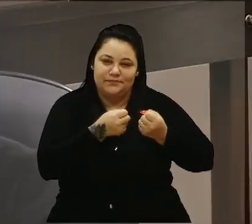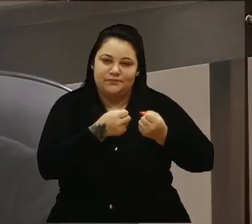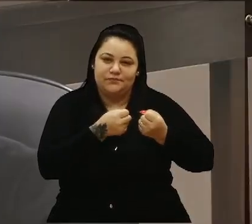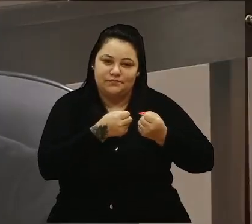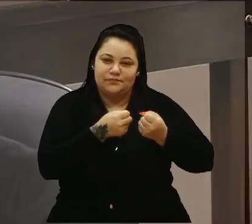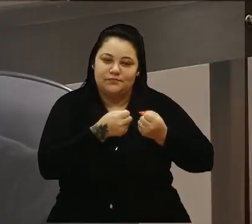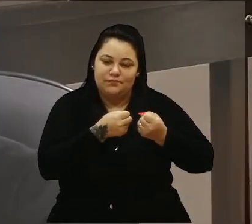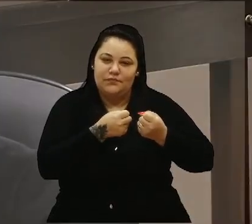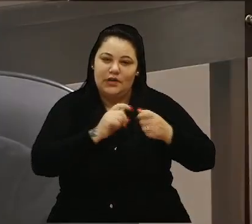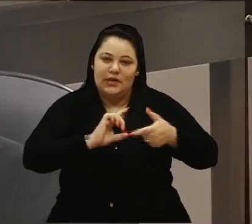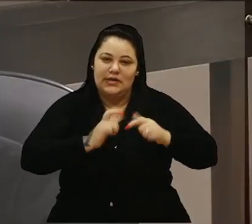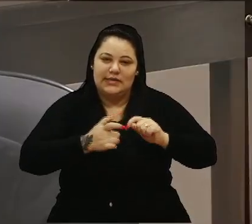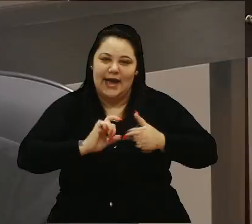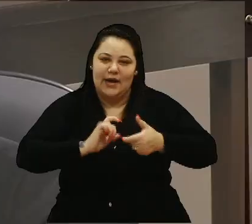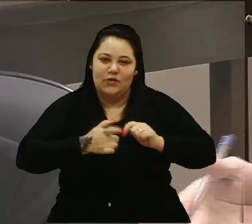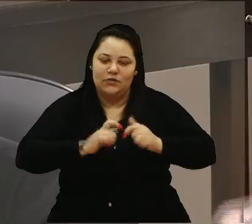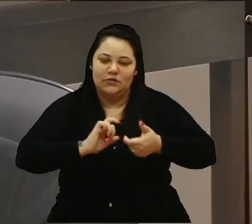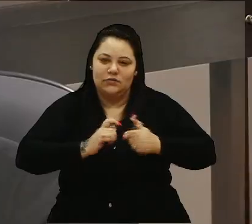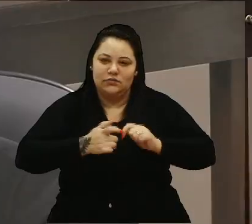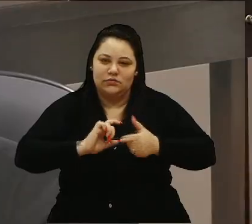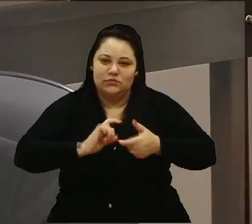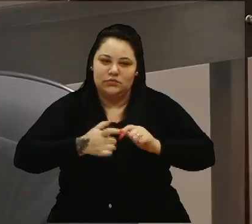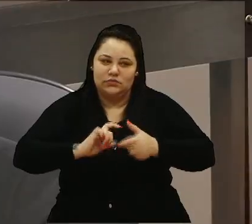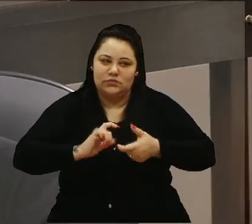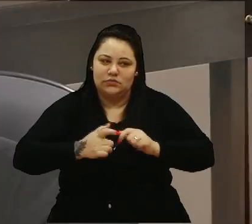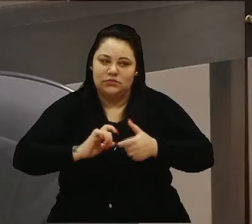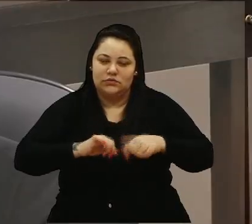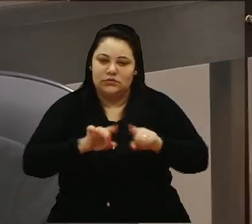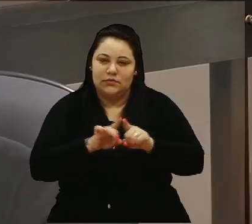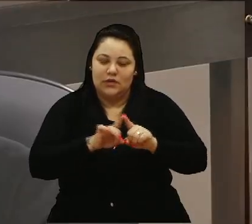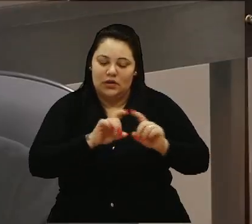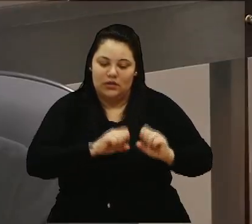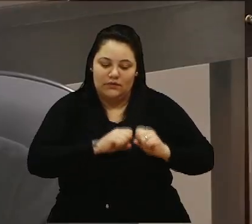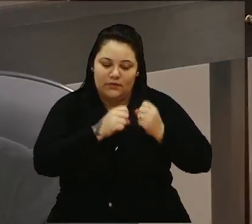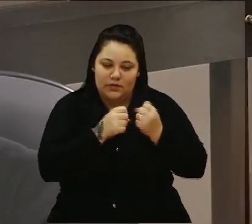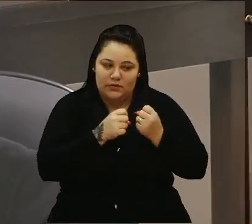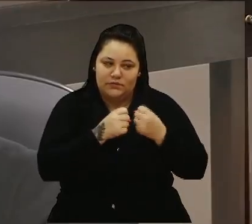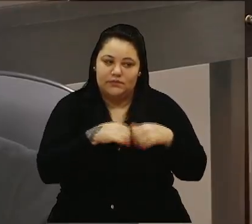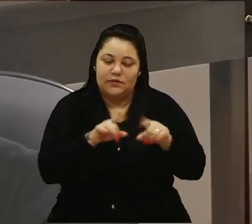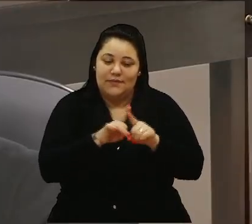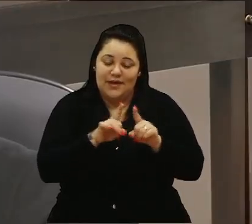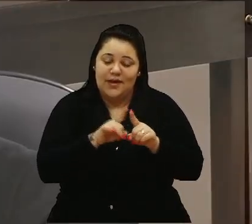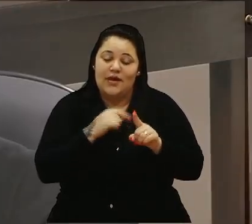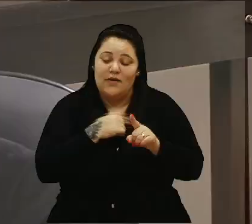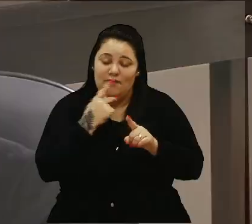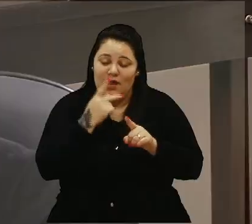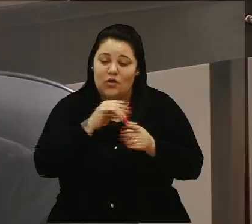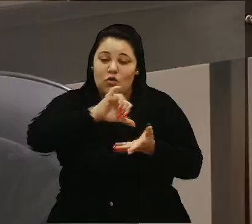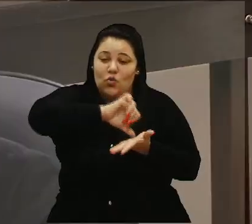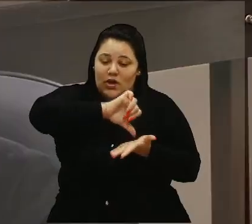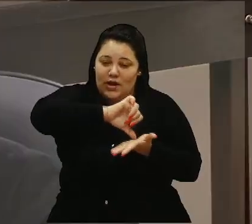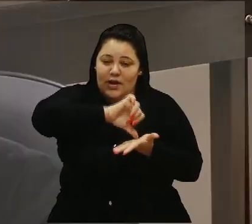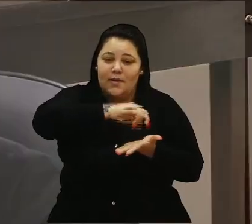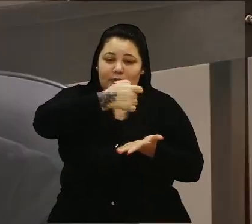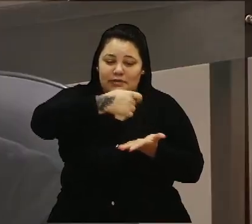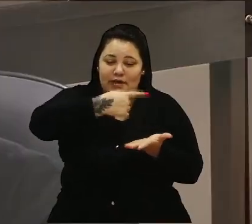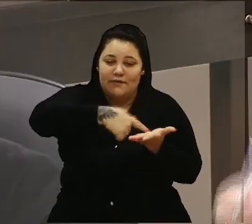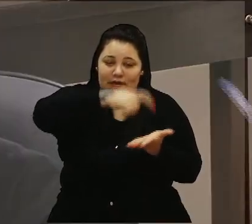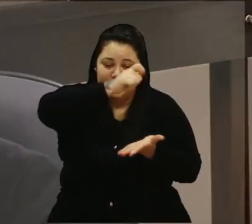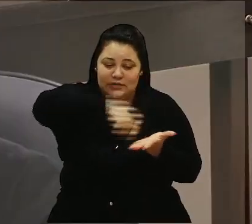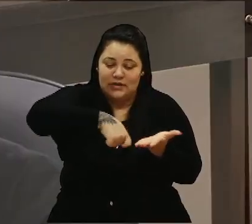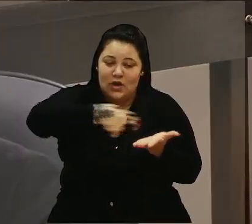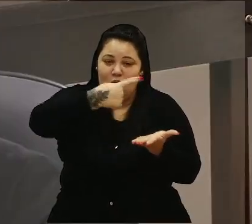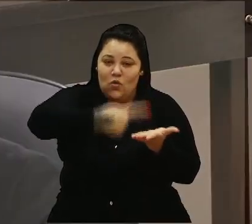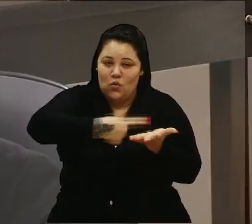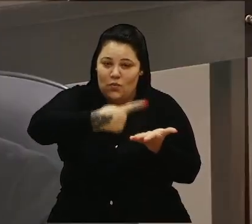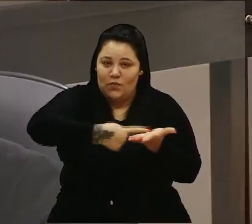vez mais tenha um exército atuante como tem. Aqui também, pontuando que o Irã deveria ter assinado o acordo proposto pelos Estados Unidos que